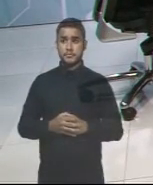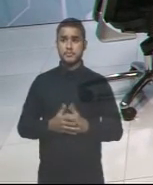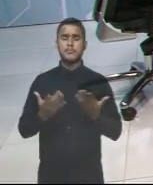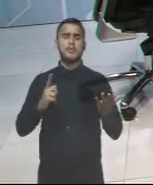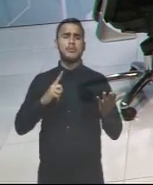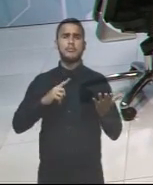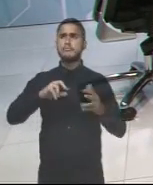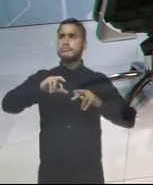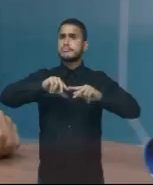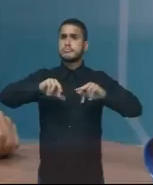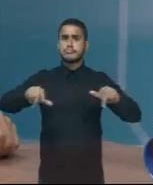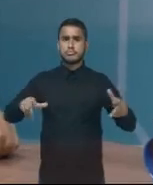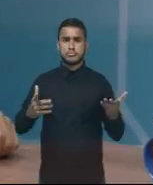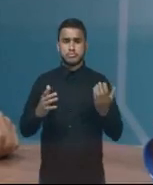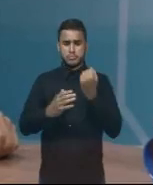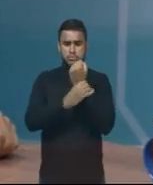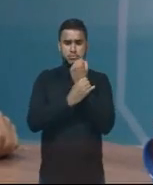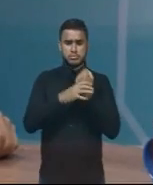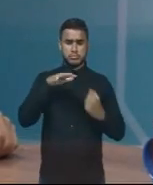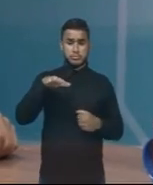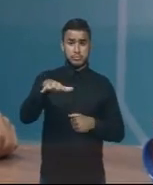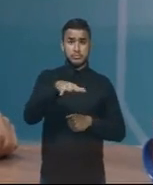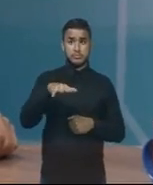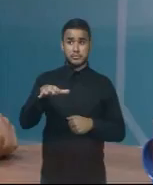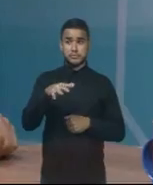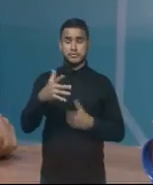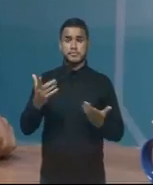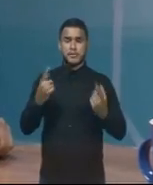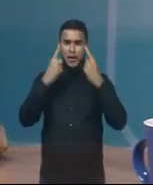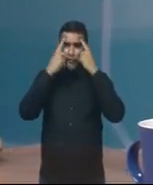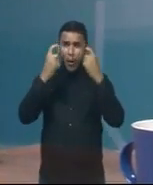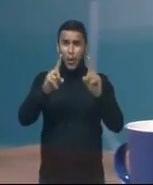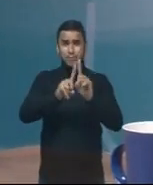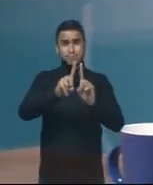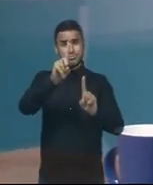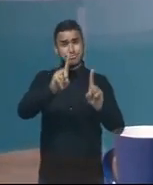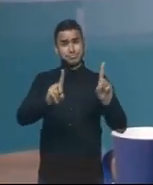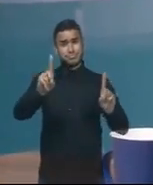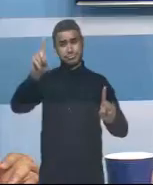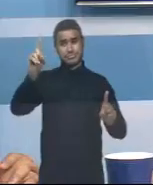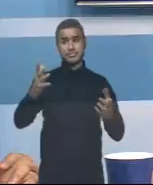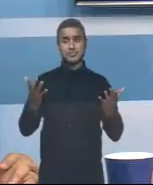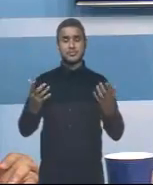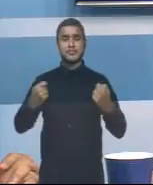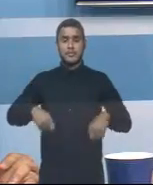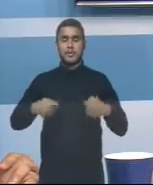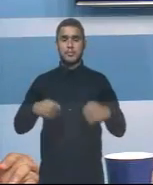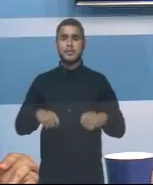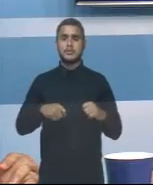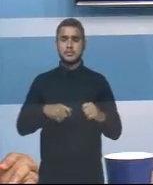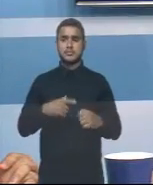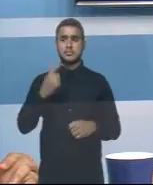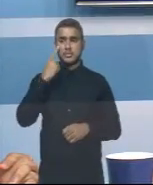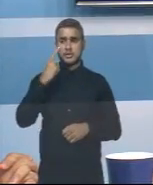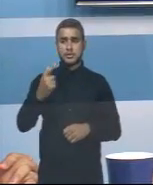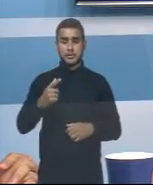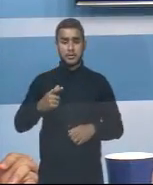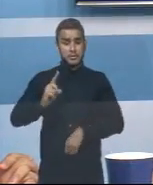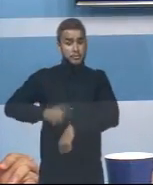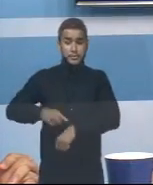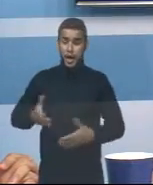mutandi, no caso da segurança pública, do índice de violência, é preciso medidas